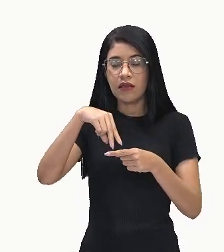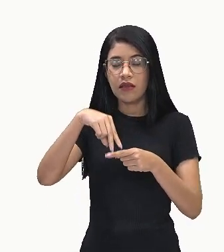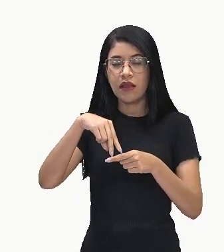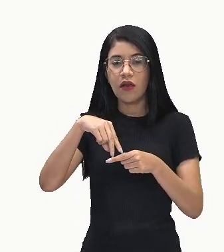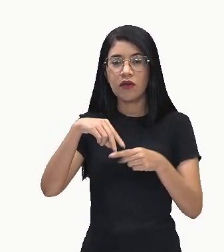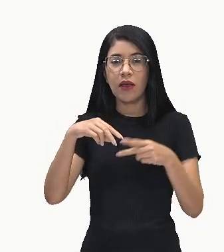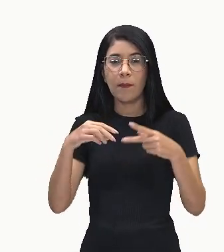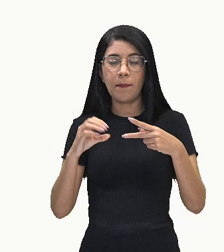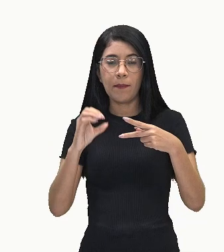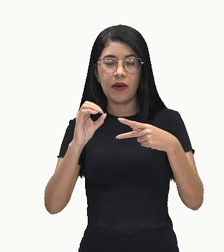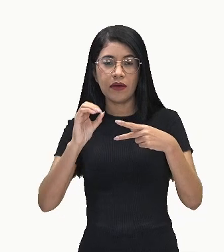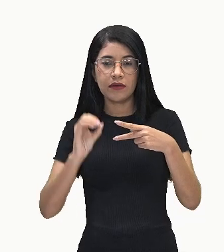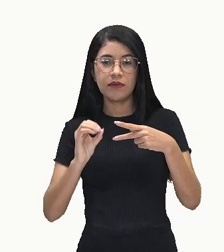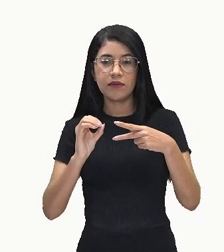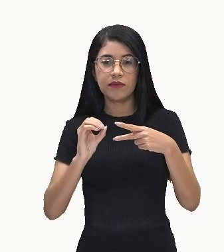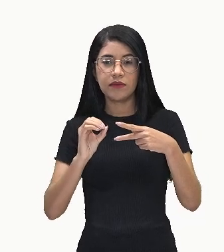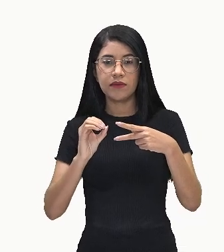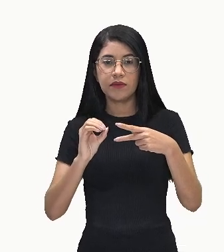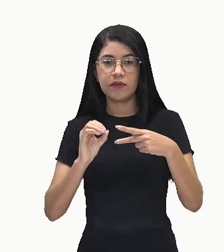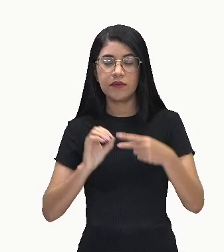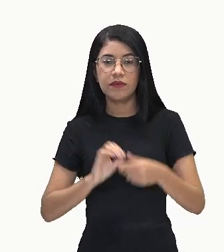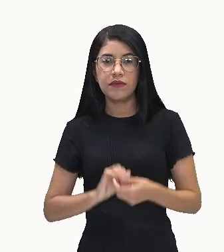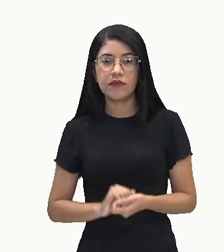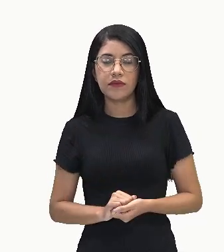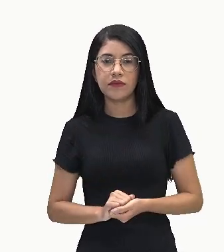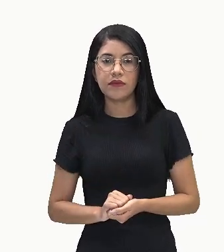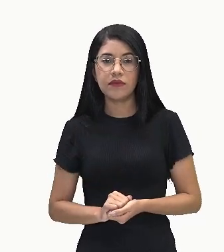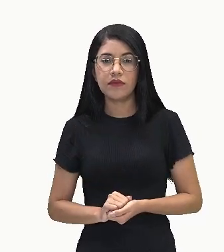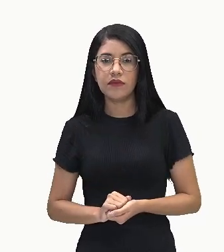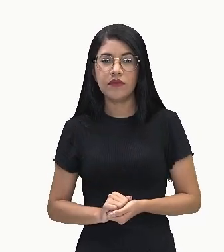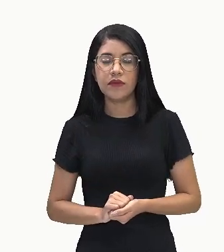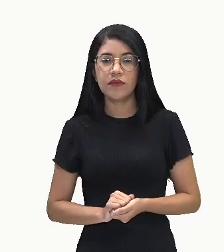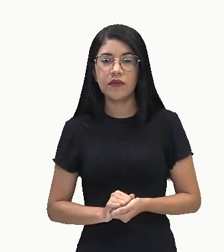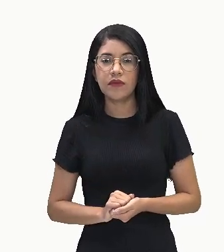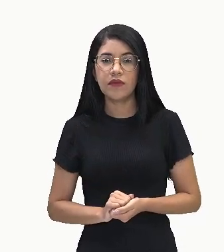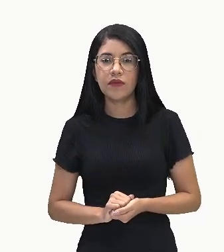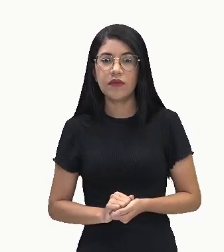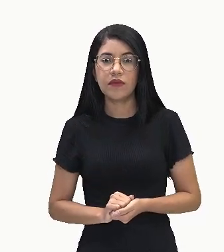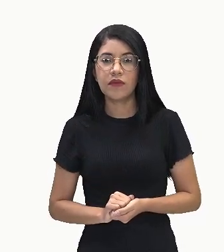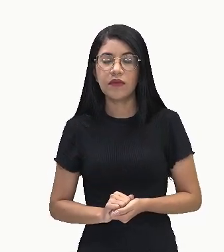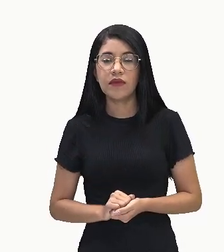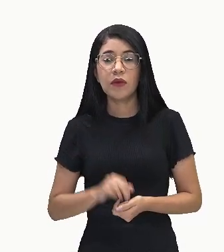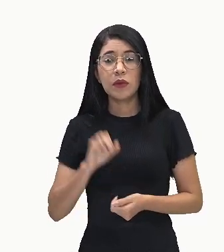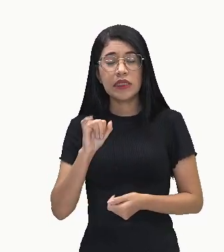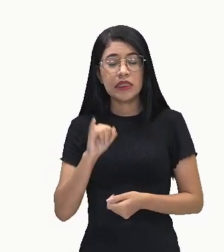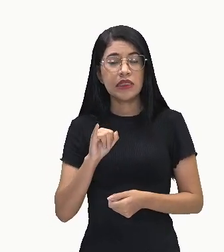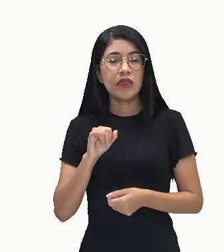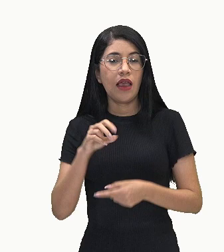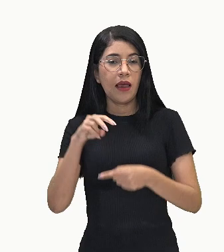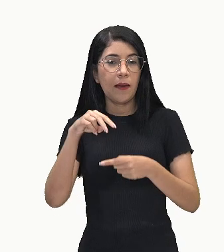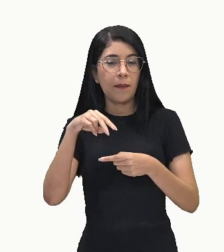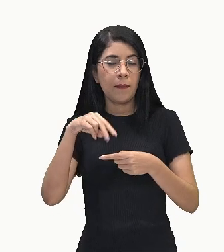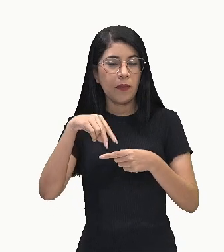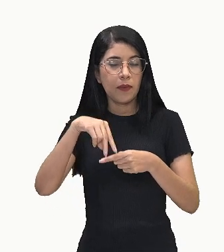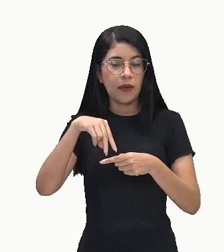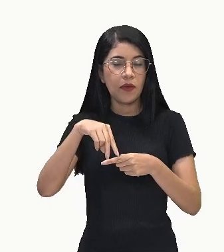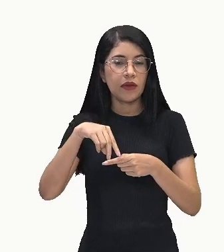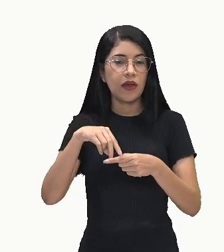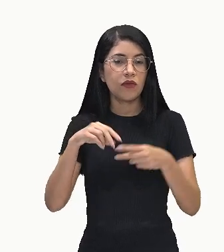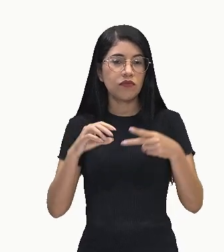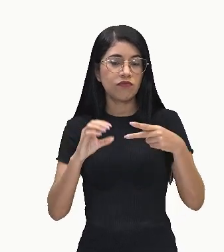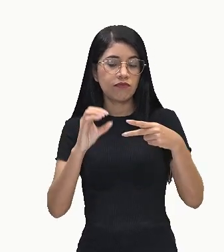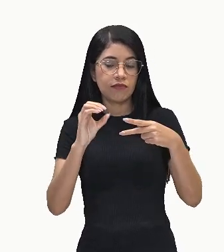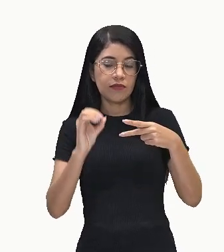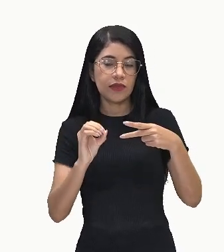quando delta for maior que 0. Então, para delta maior que 0, o polinômio vai possuir 2